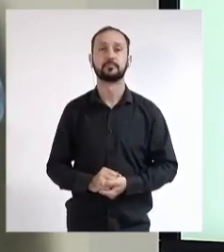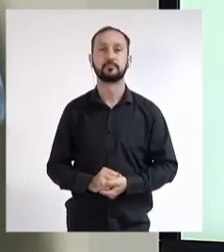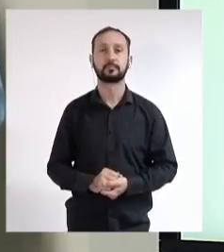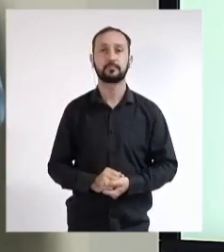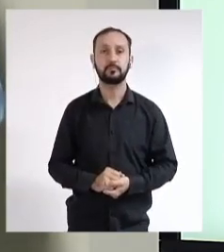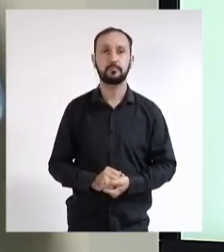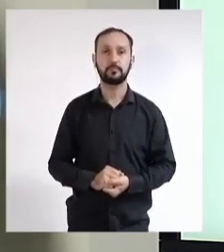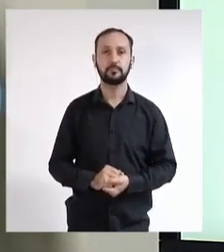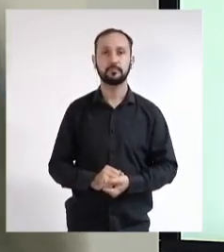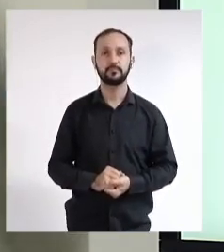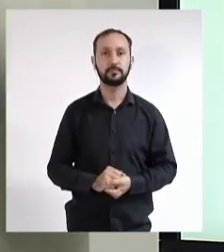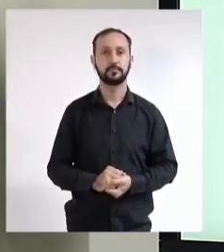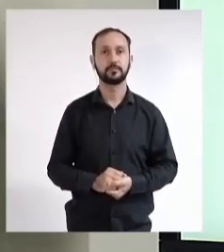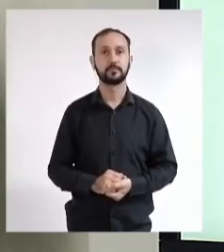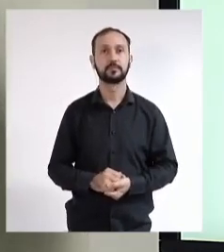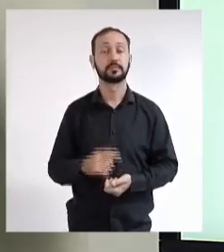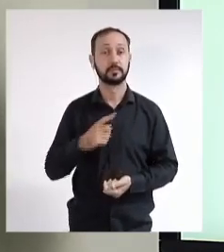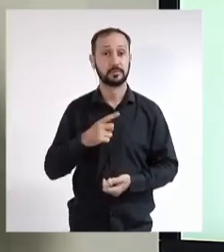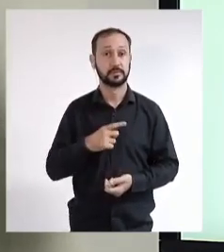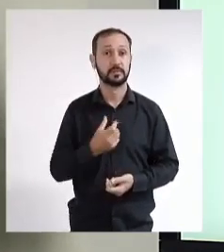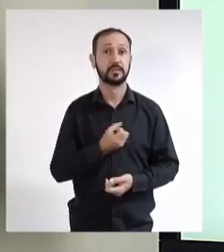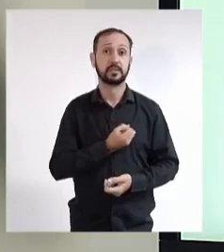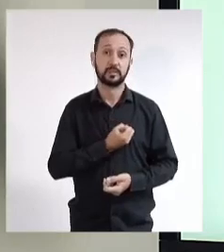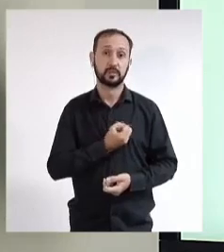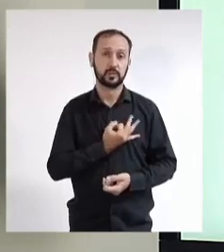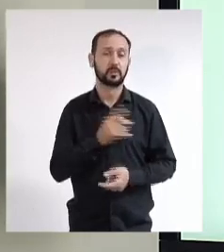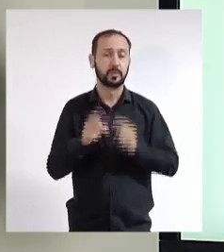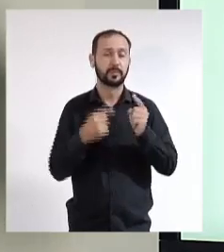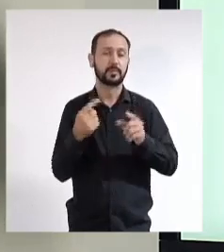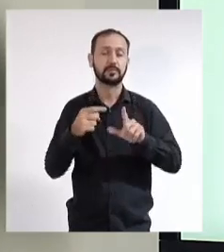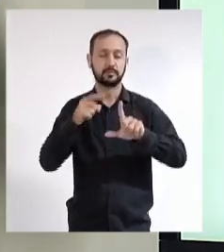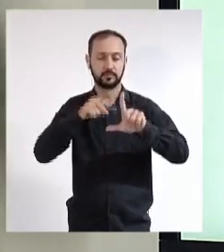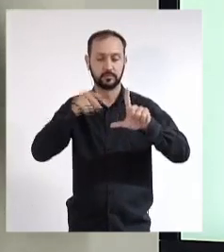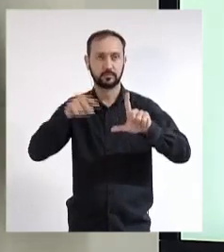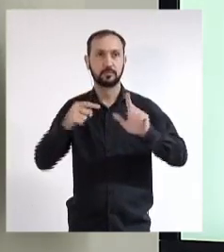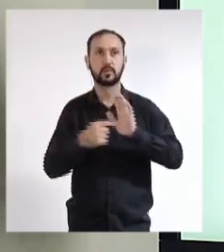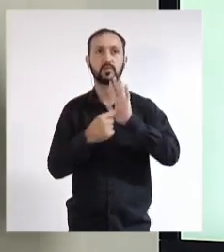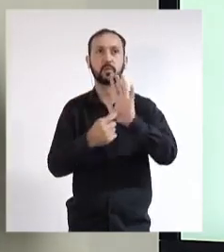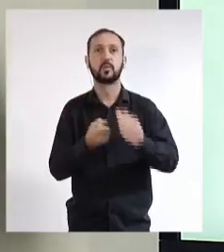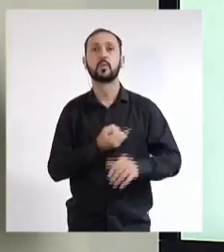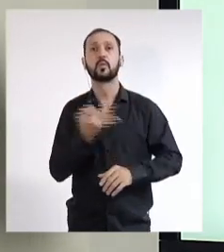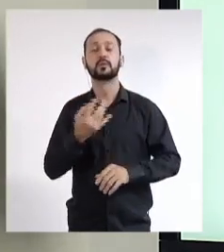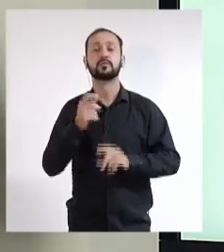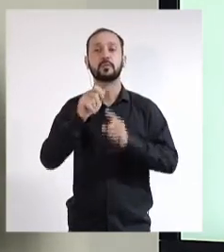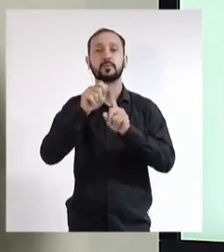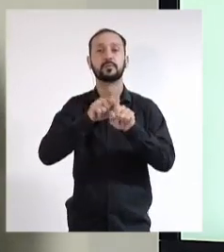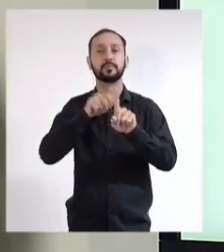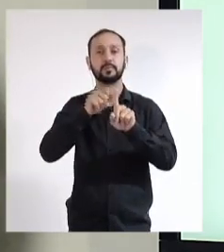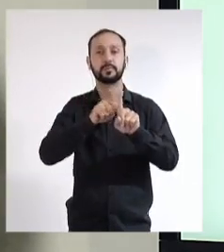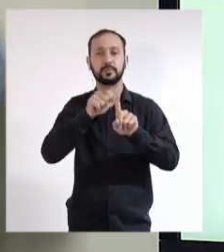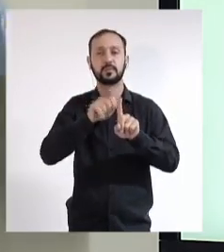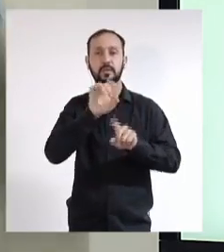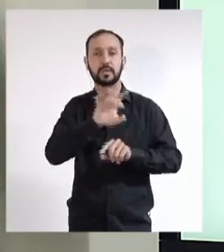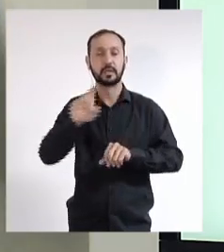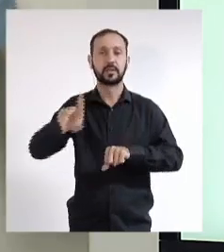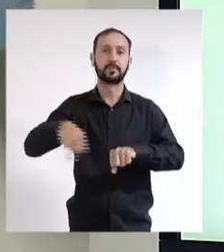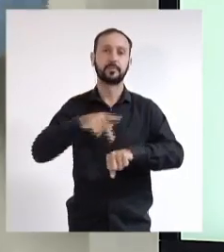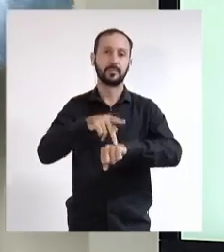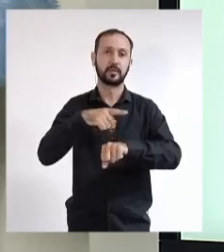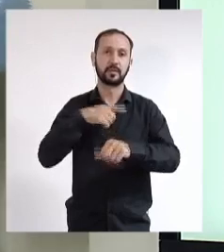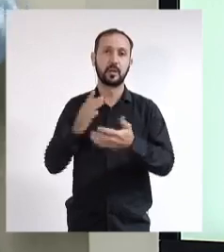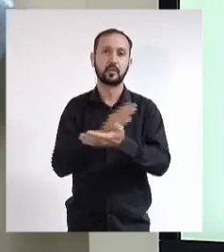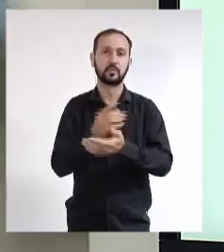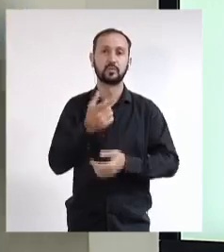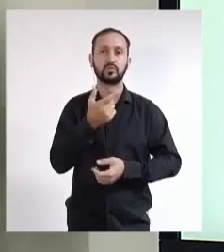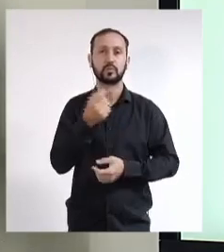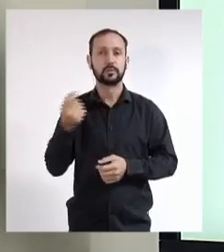nós temos todos esses números pois pode abrir certinho quantos foram por mês em cada para que nós nós temos unidade recebe